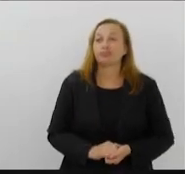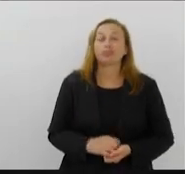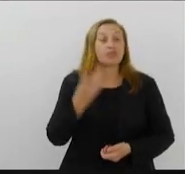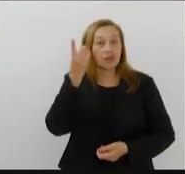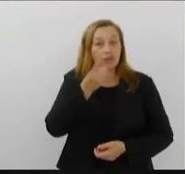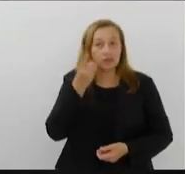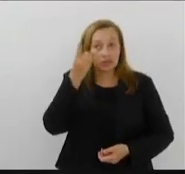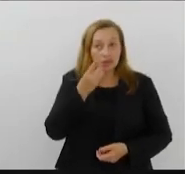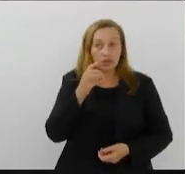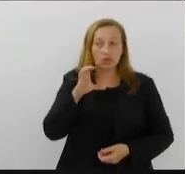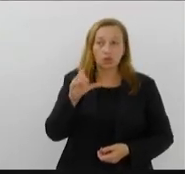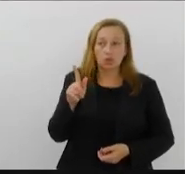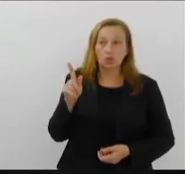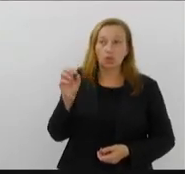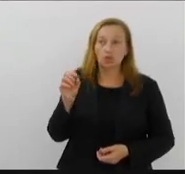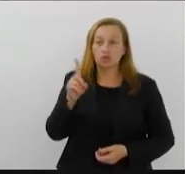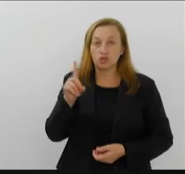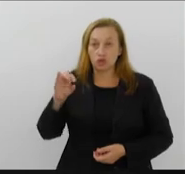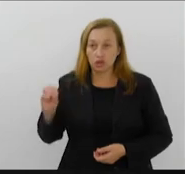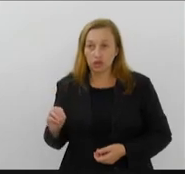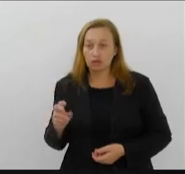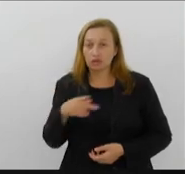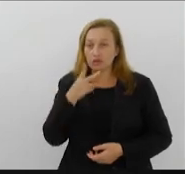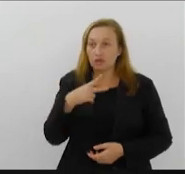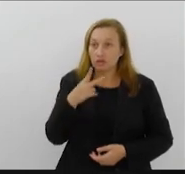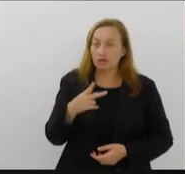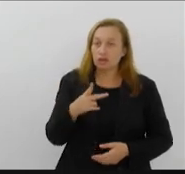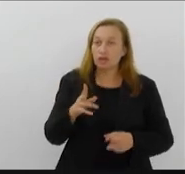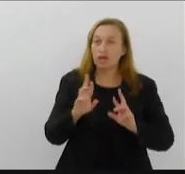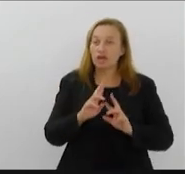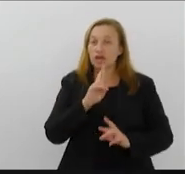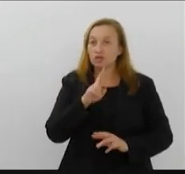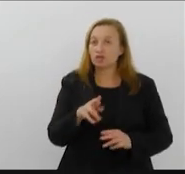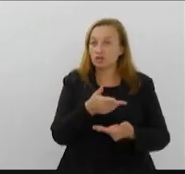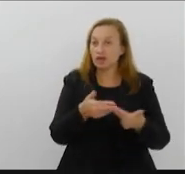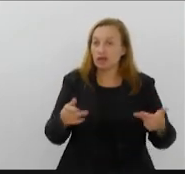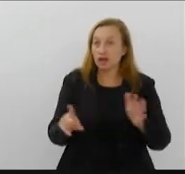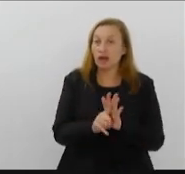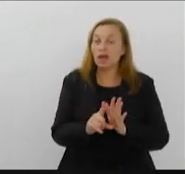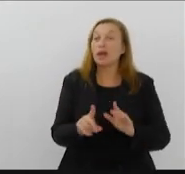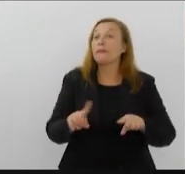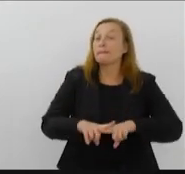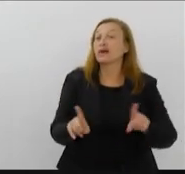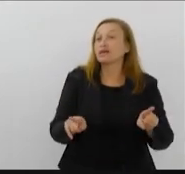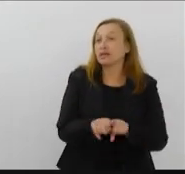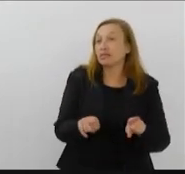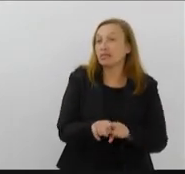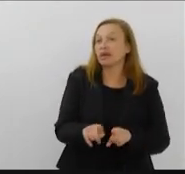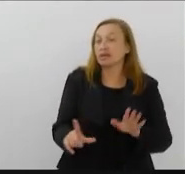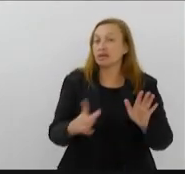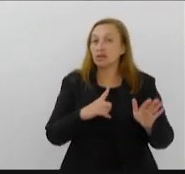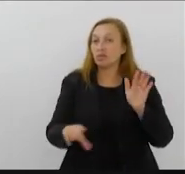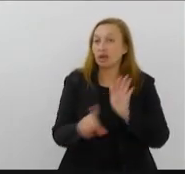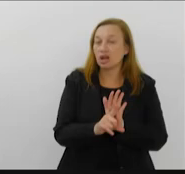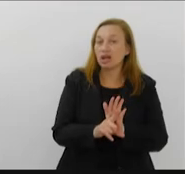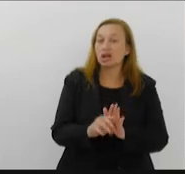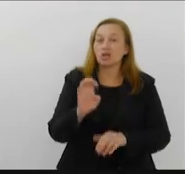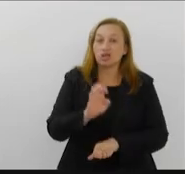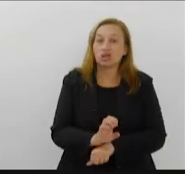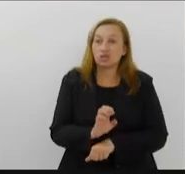deputado Cozzolino falou nas várias respostas, inúmeras leis, né, aqui. Nós também temos uma lei, que é o Estatuto da Juventude,